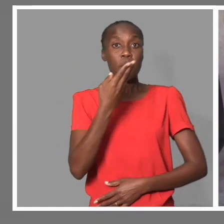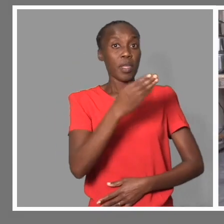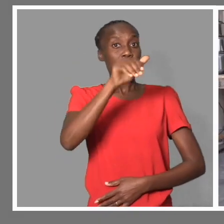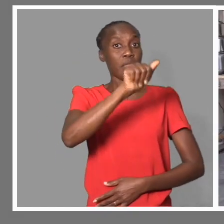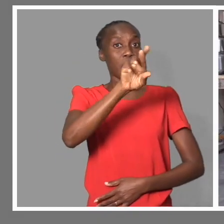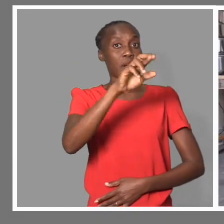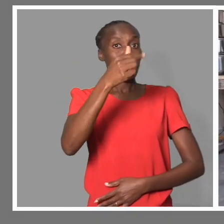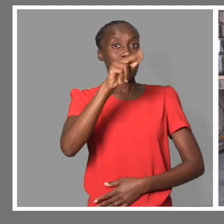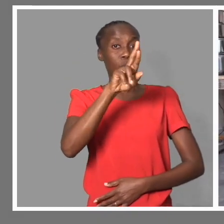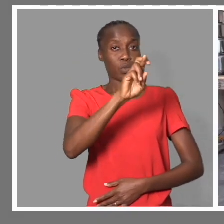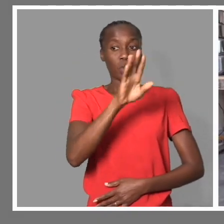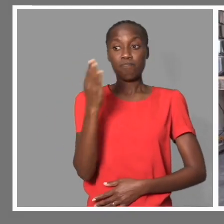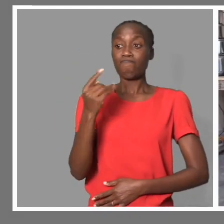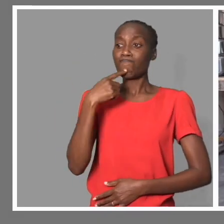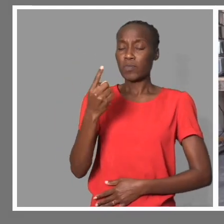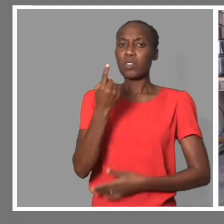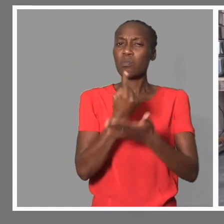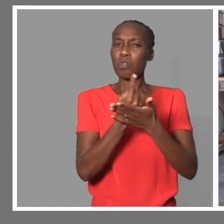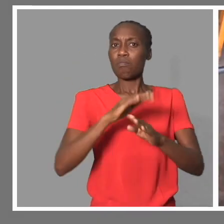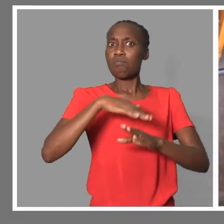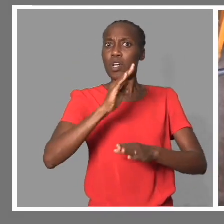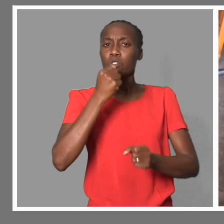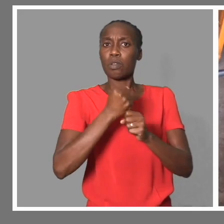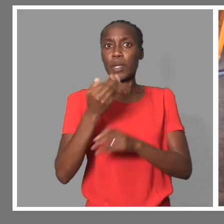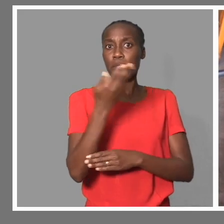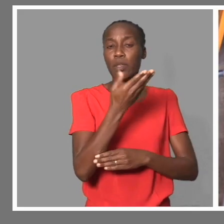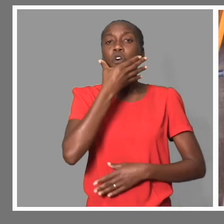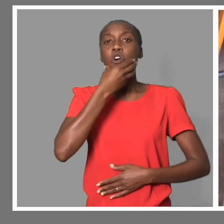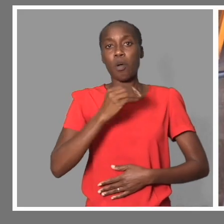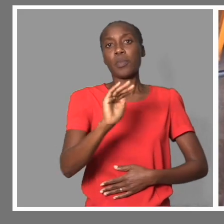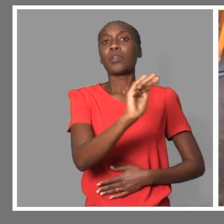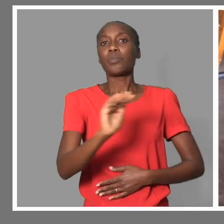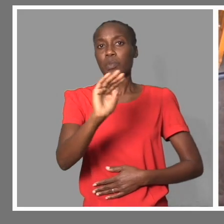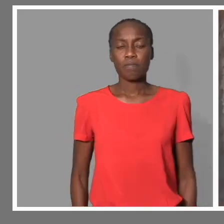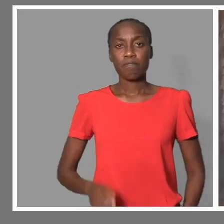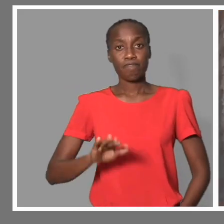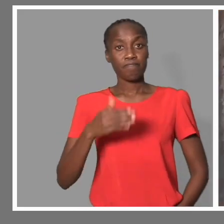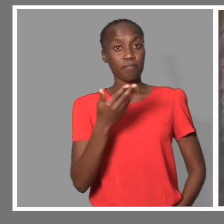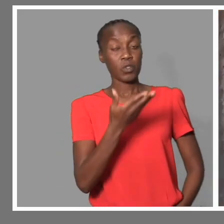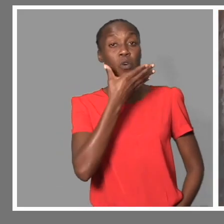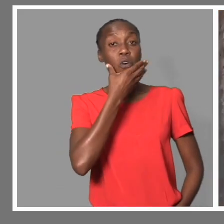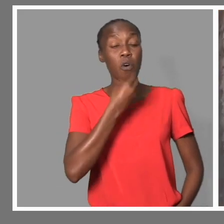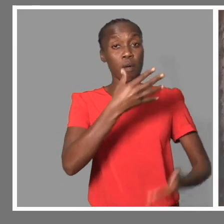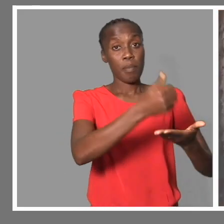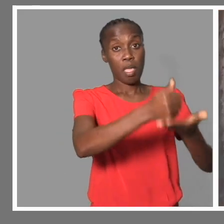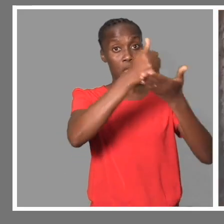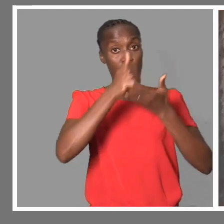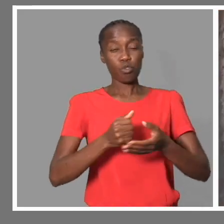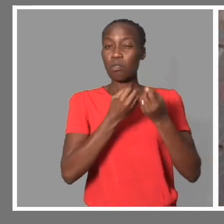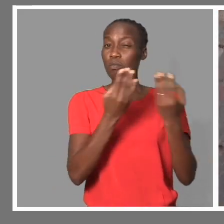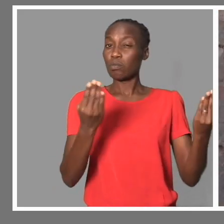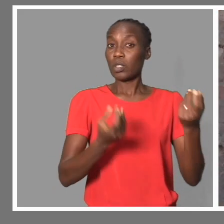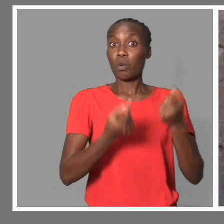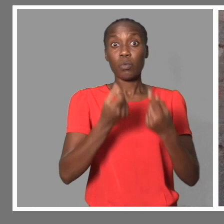arthur armando eles falam da importância do trabalho de arthur na comunidade ylai nós